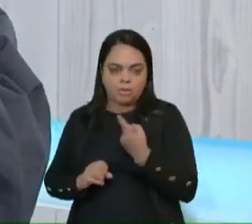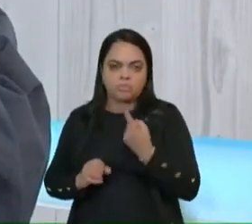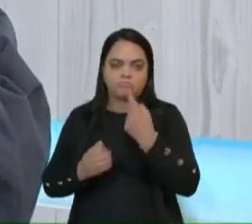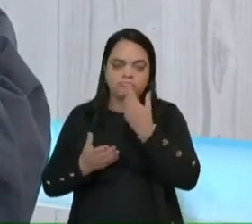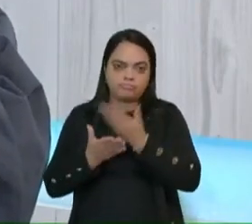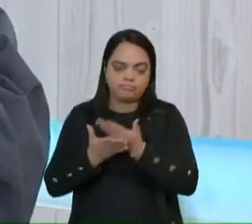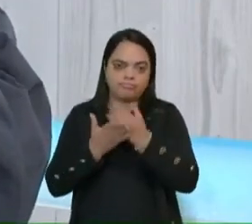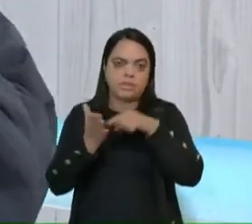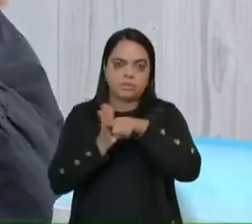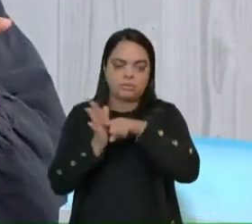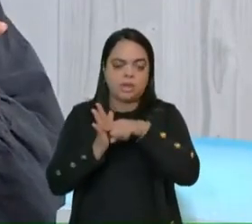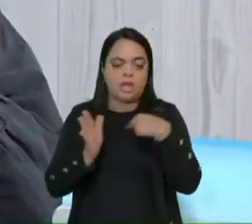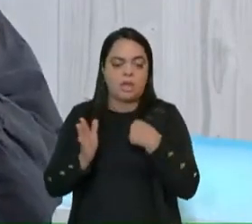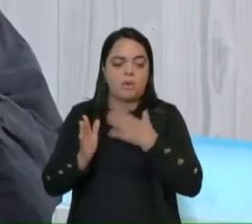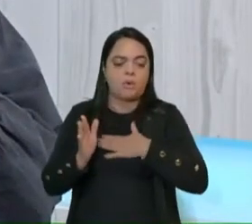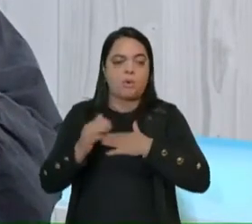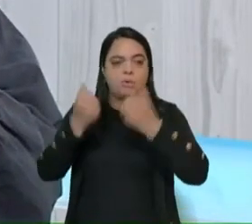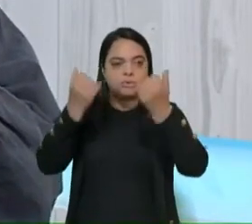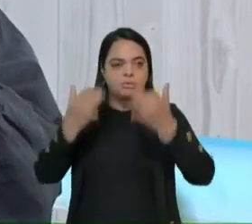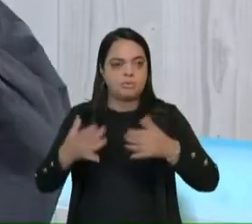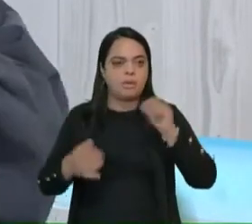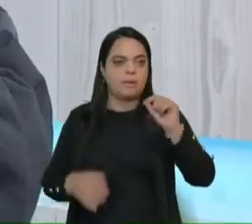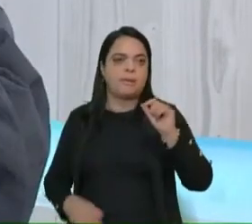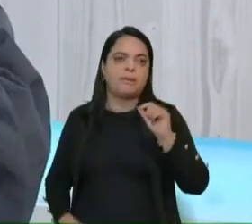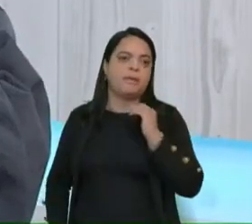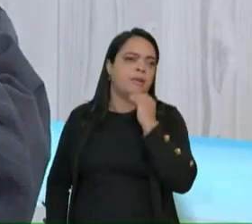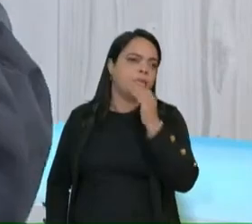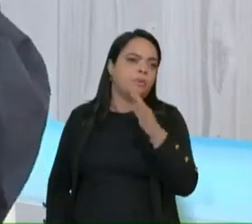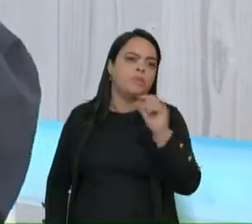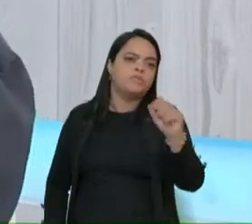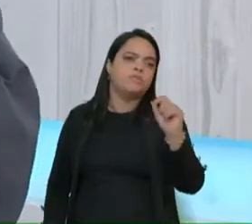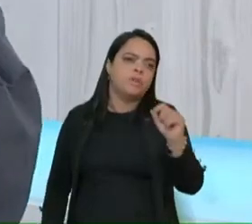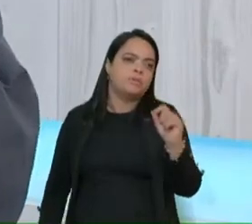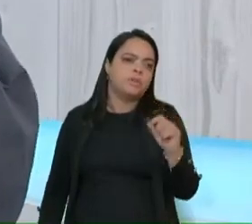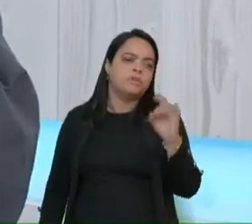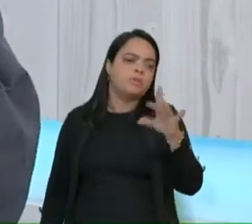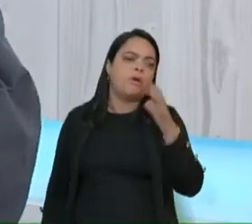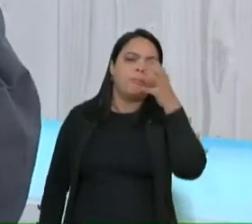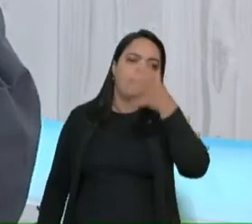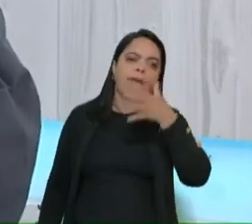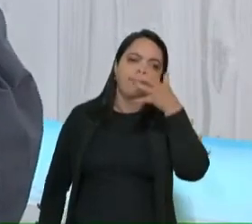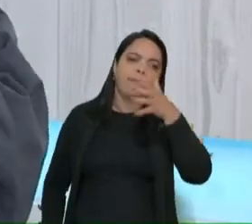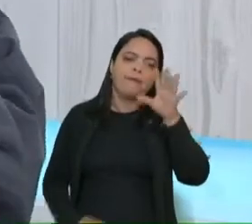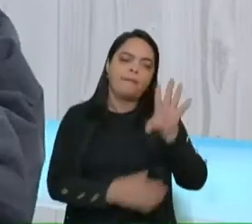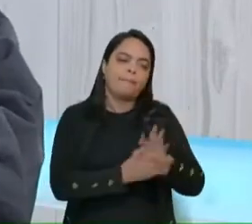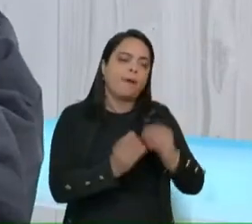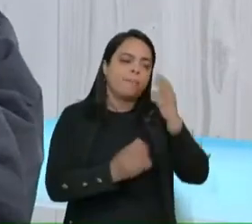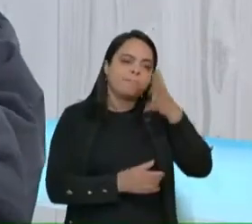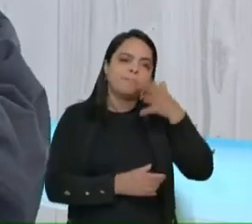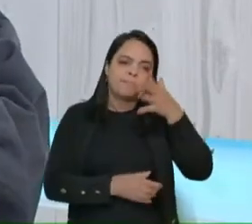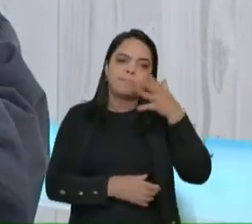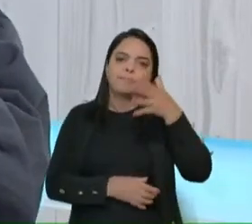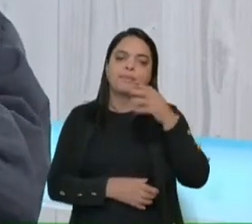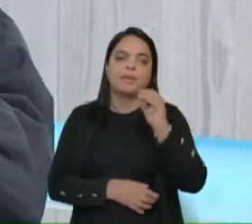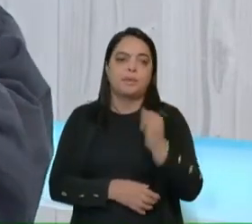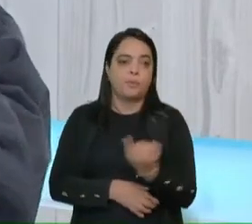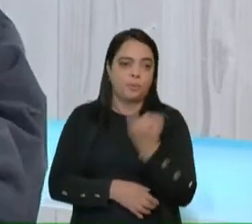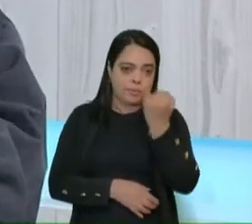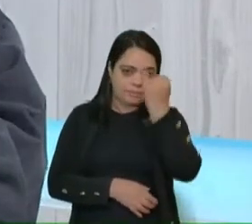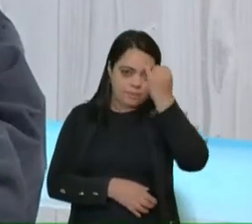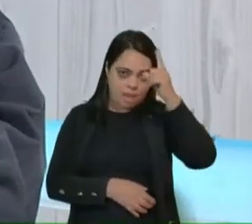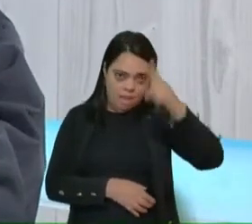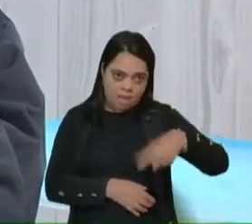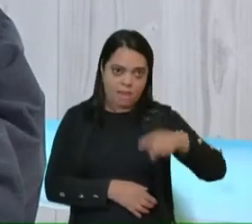falar é que não adianta muito decorar sutras e repetir sutras que o mais importante é que você seja